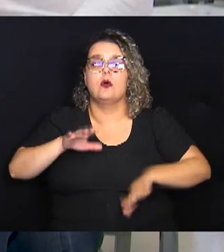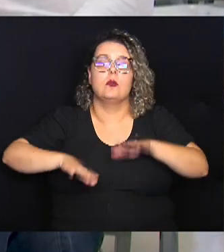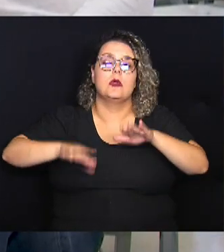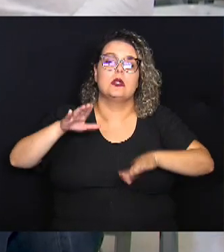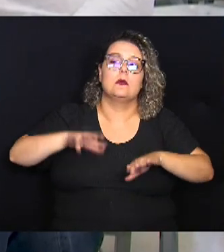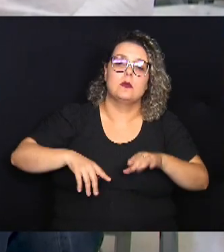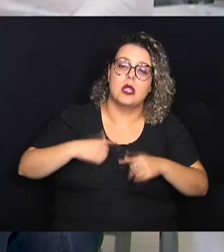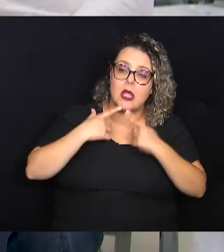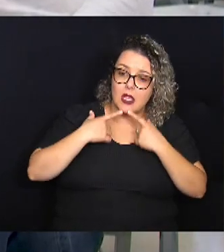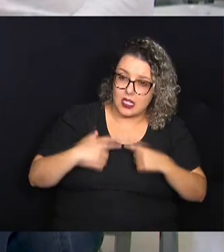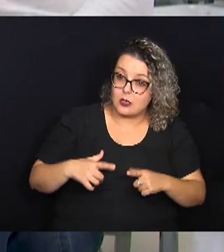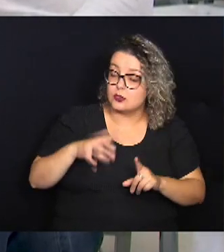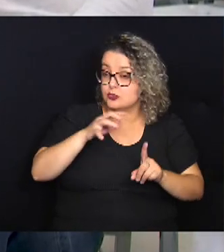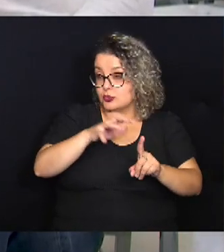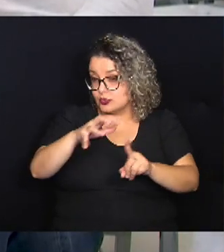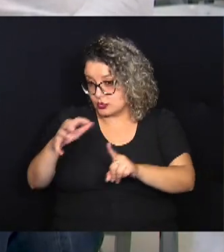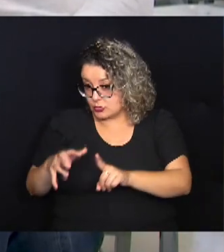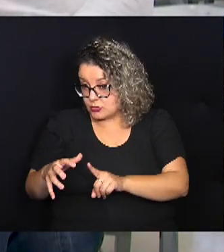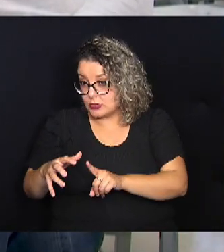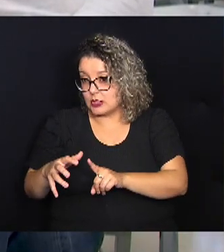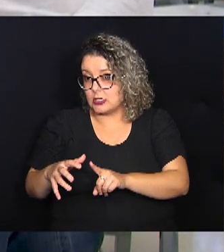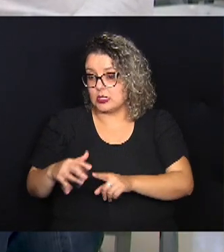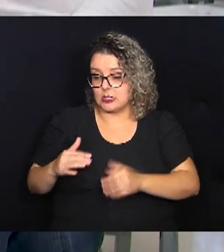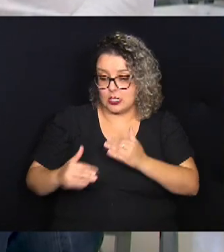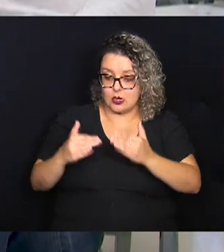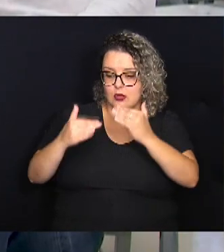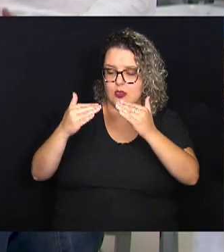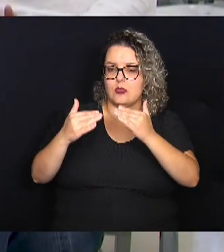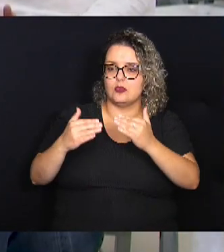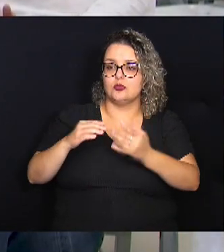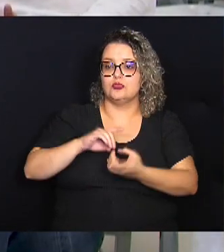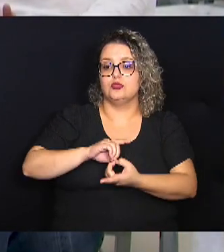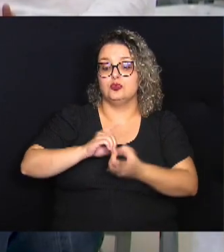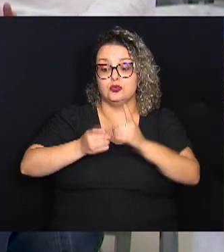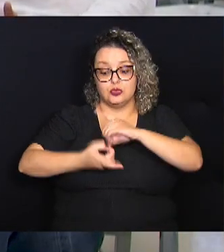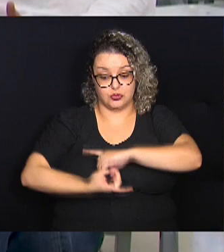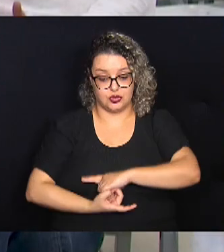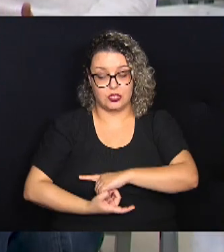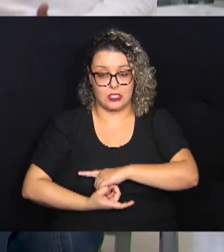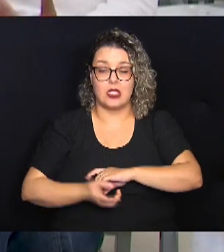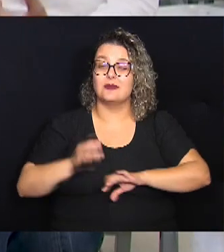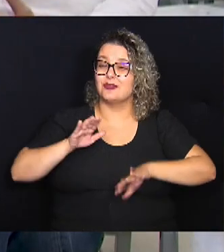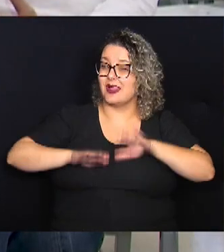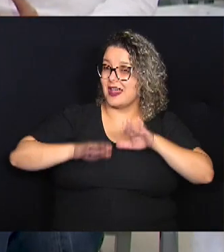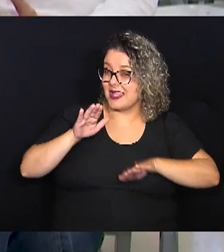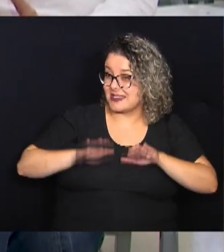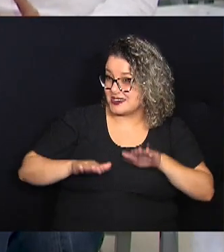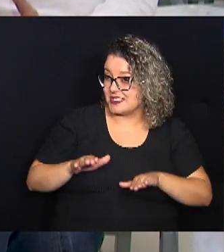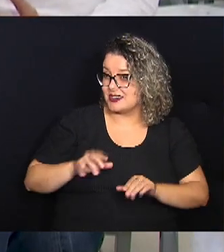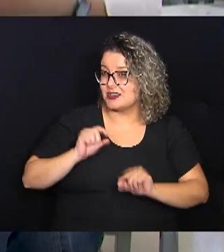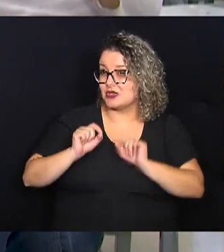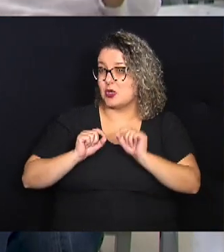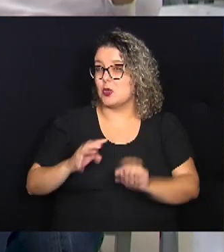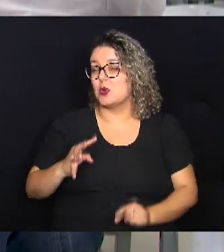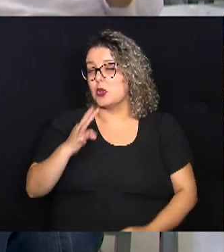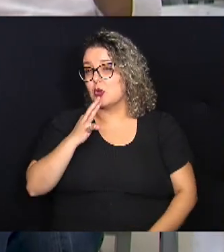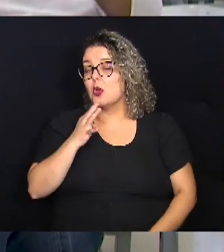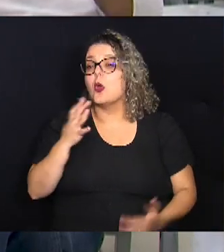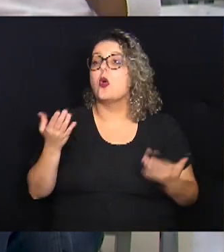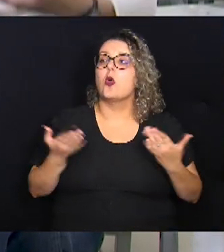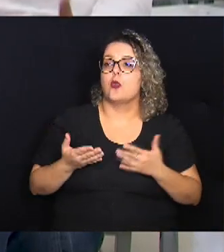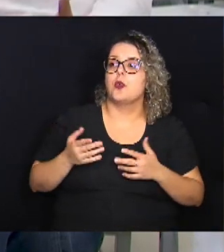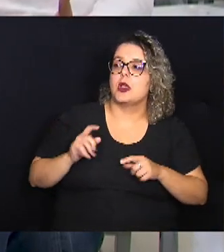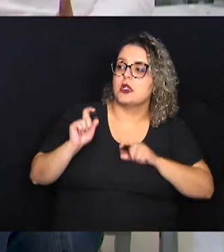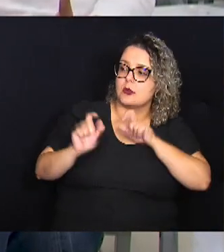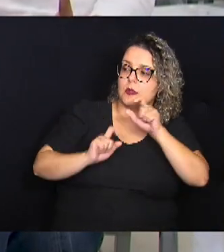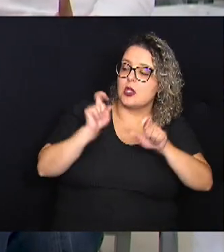línguas que influenciaram, que impactaram na formação desses dialetos, muitas vezes o que a gente conhece hoje, né, entre os falantes